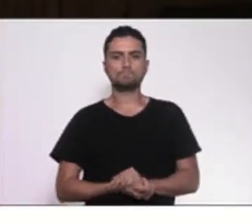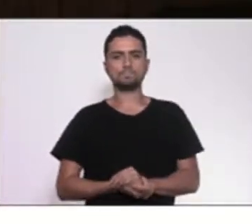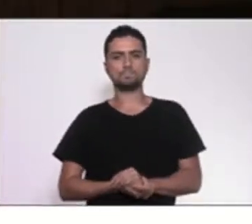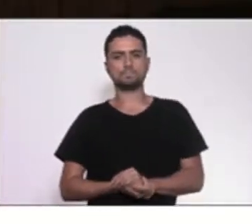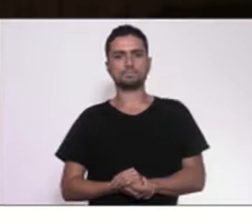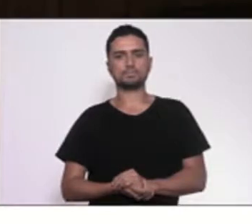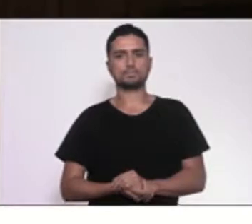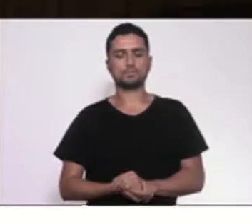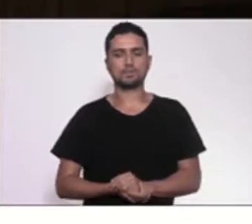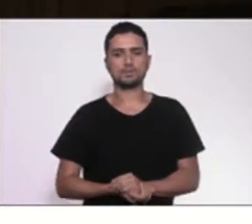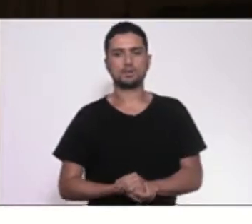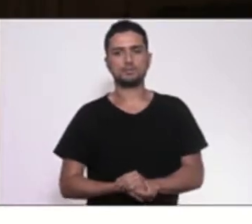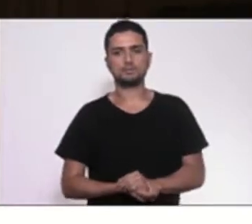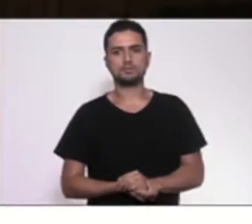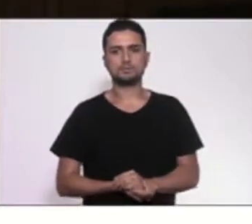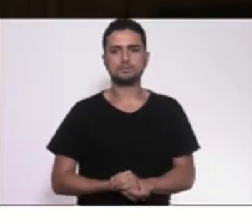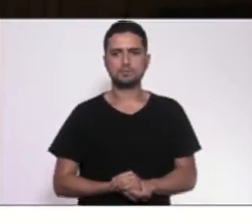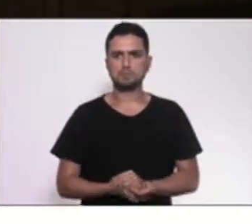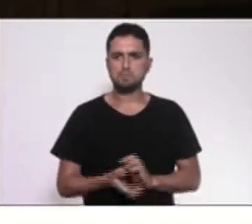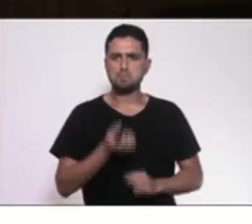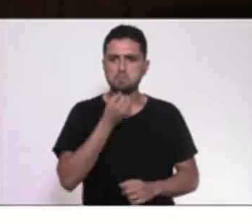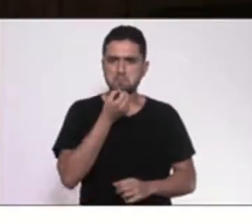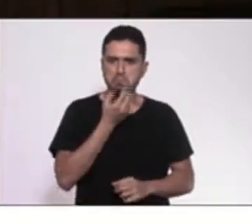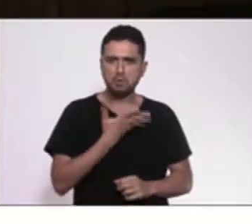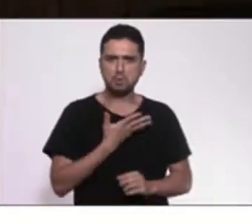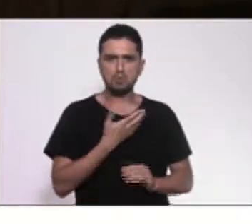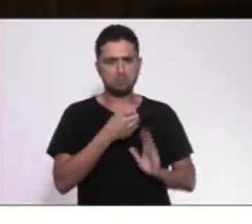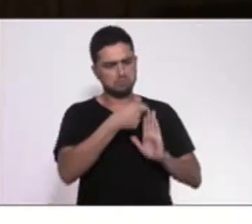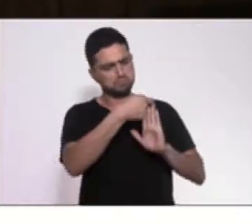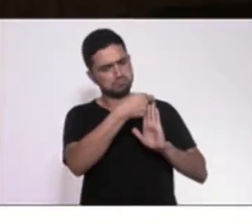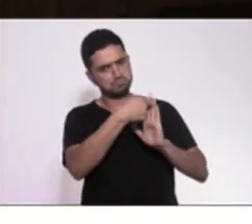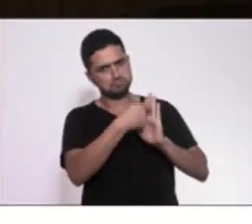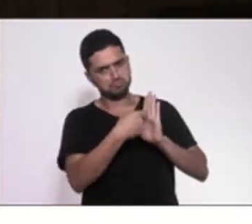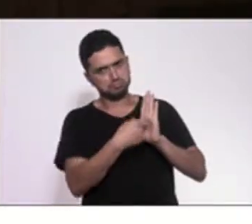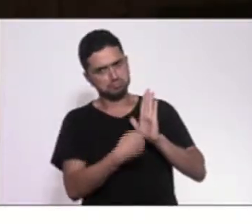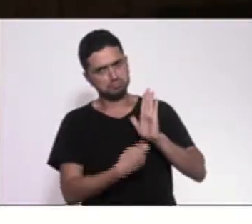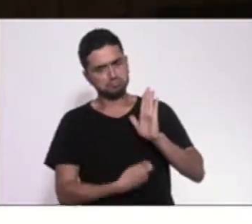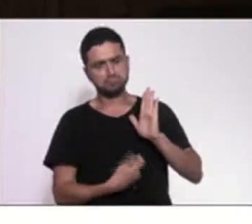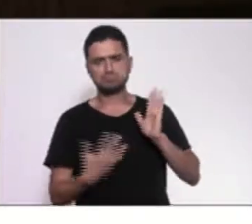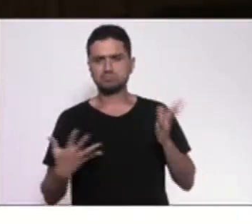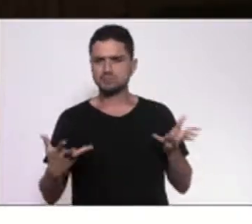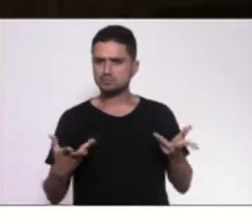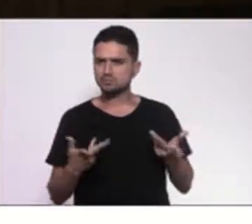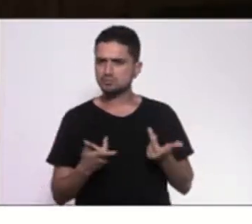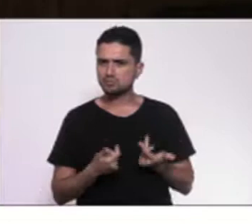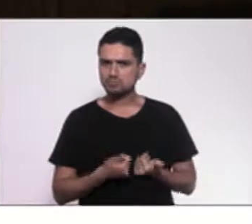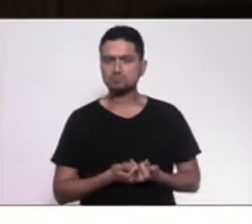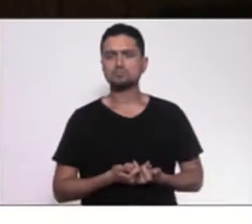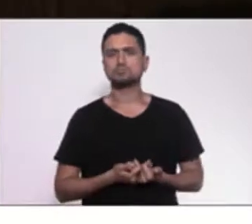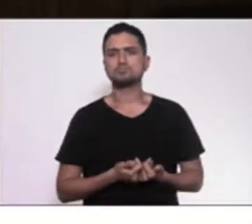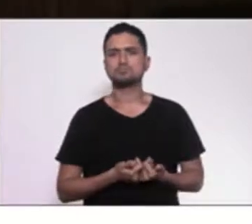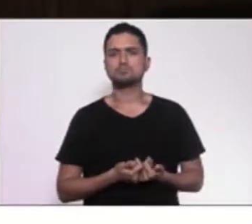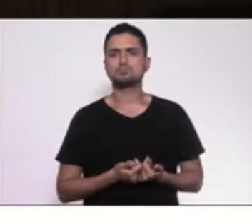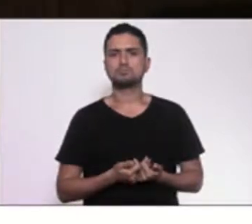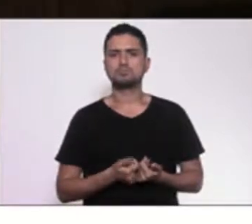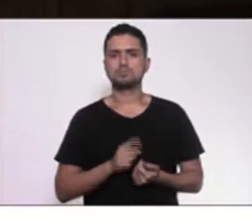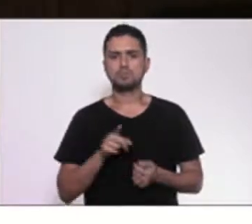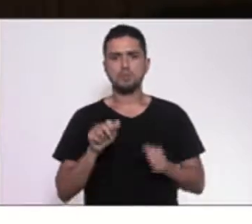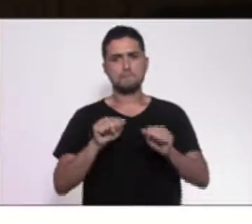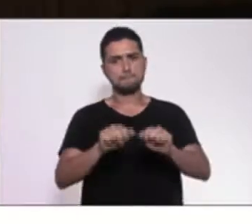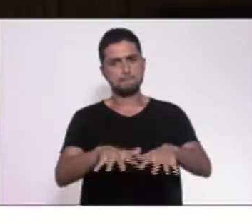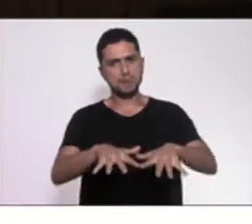E tão bem elaborada e discutida que foi consensuada no